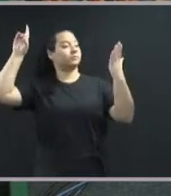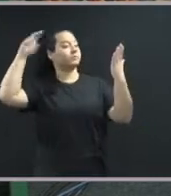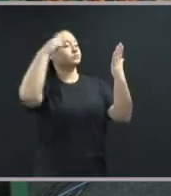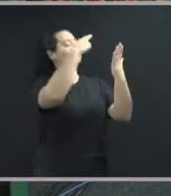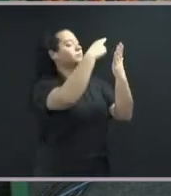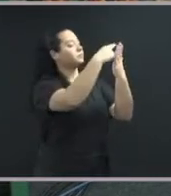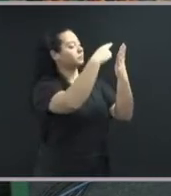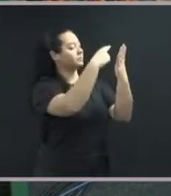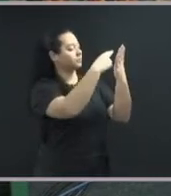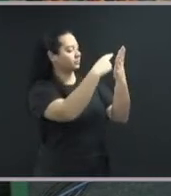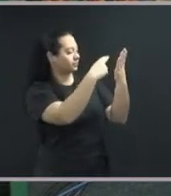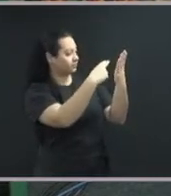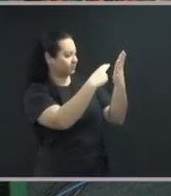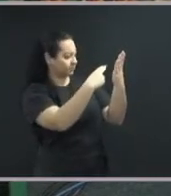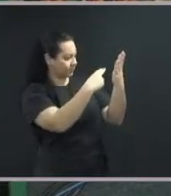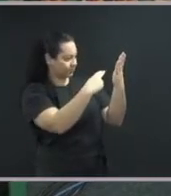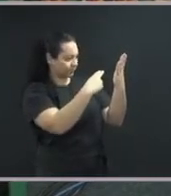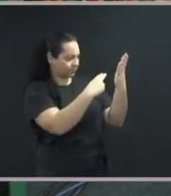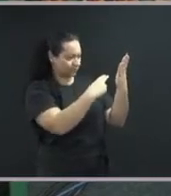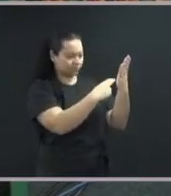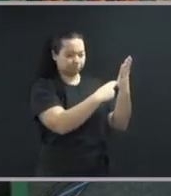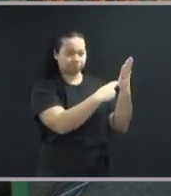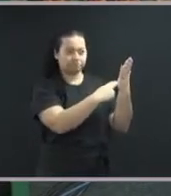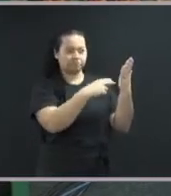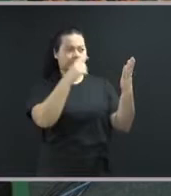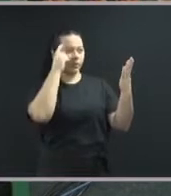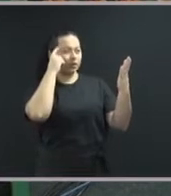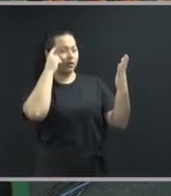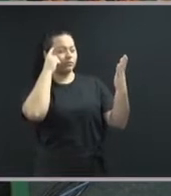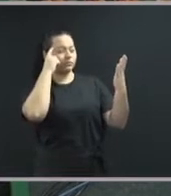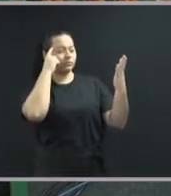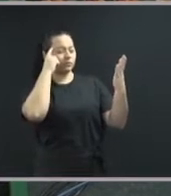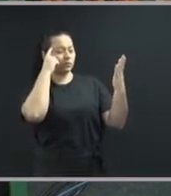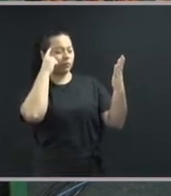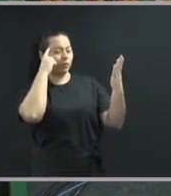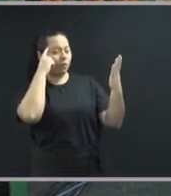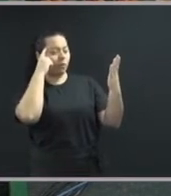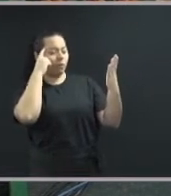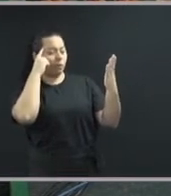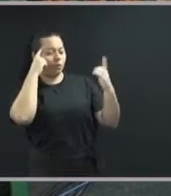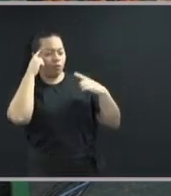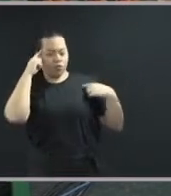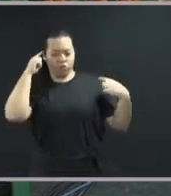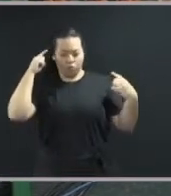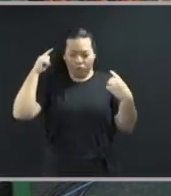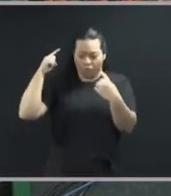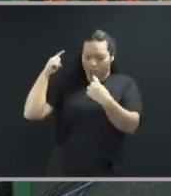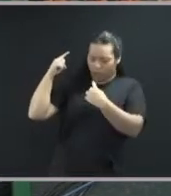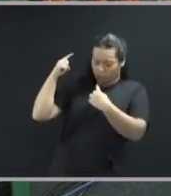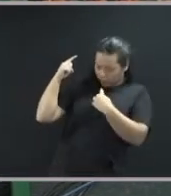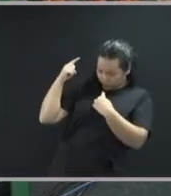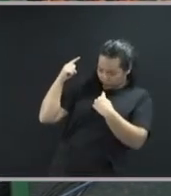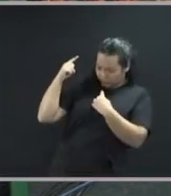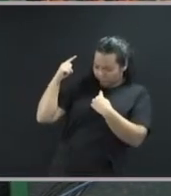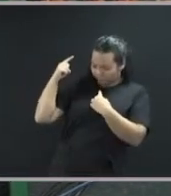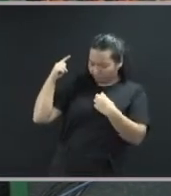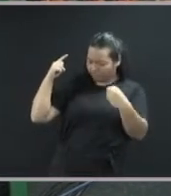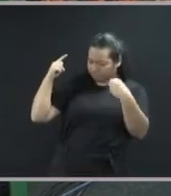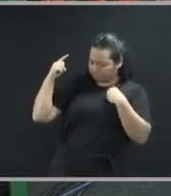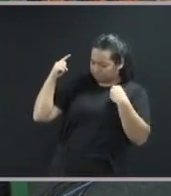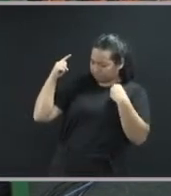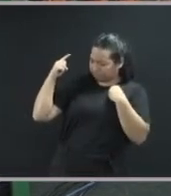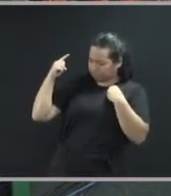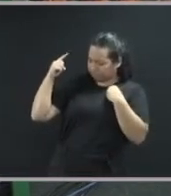homem. O projeto original de Deus era que o homem e a mulher vivessem